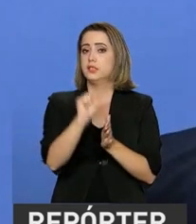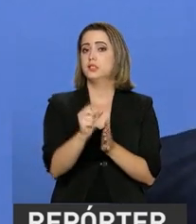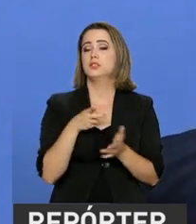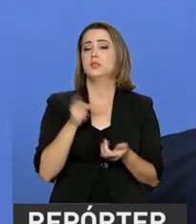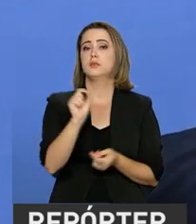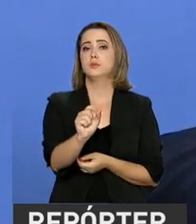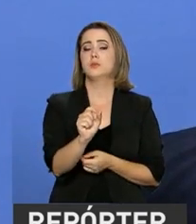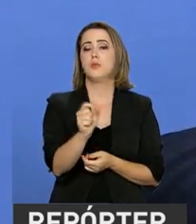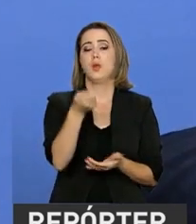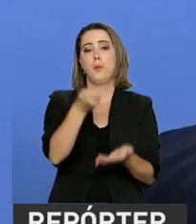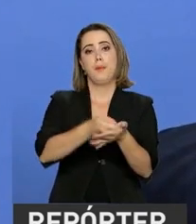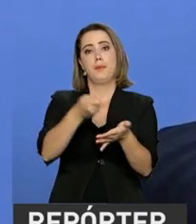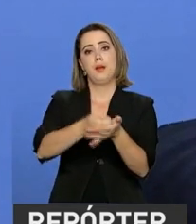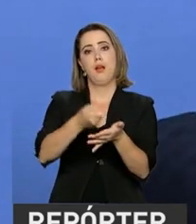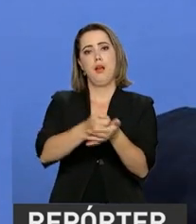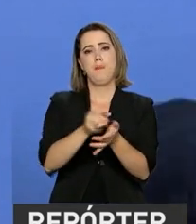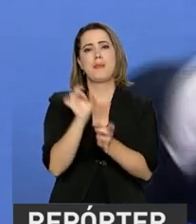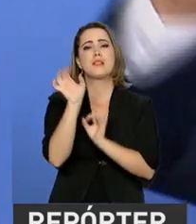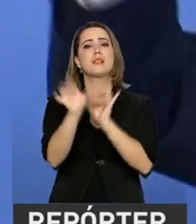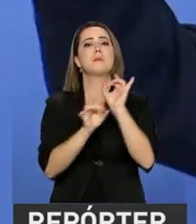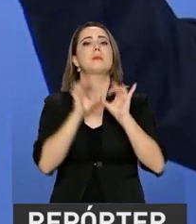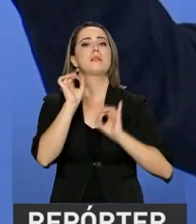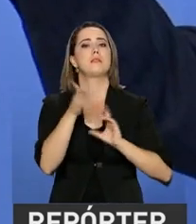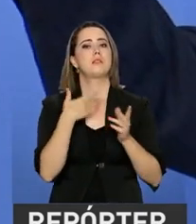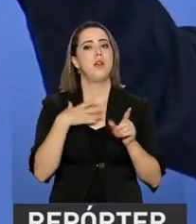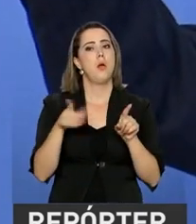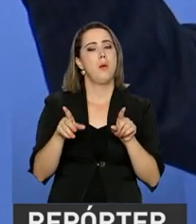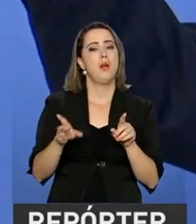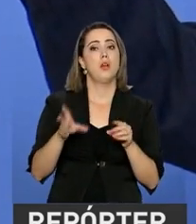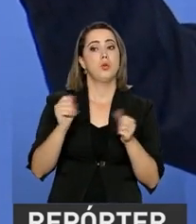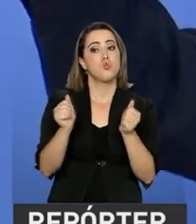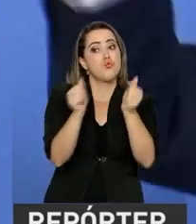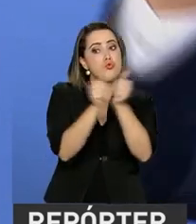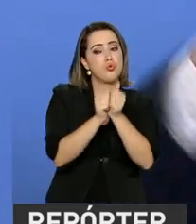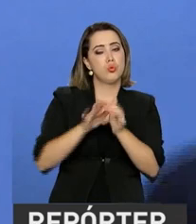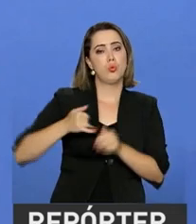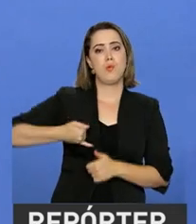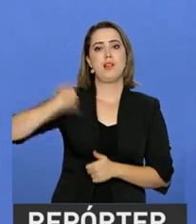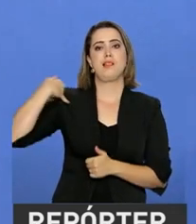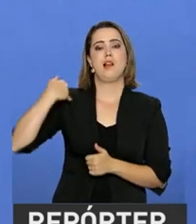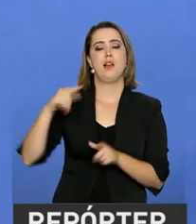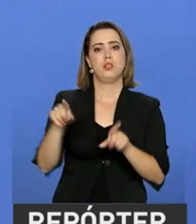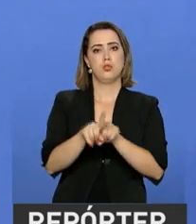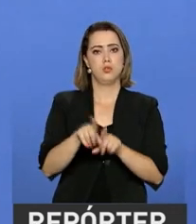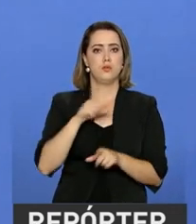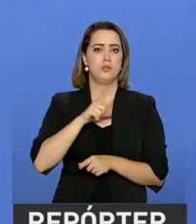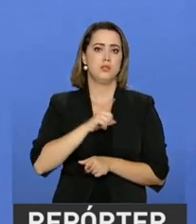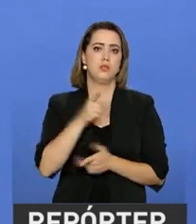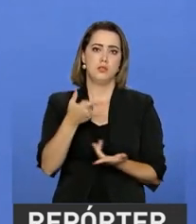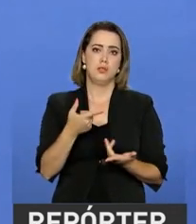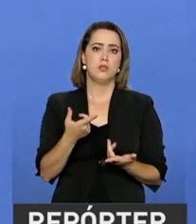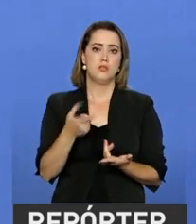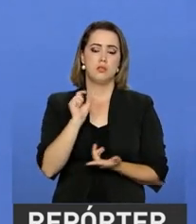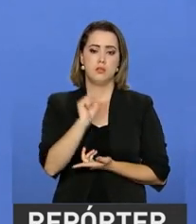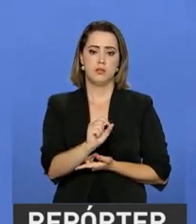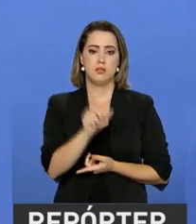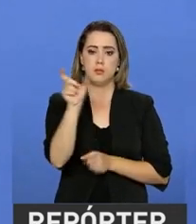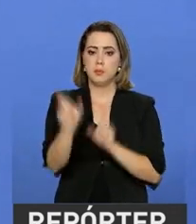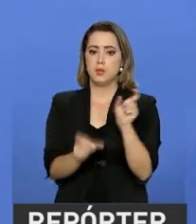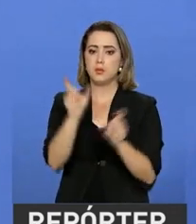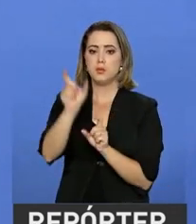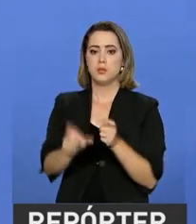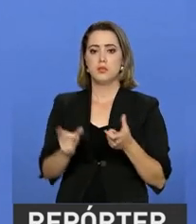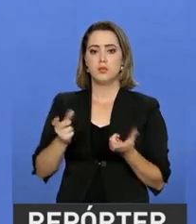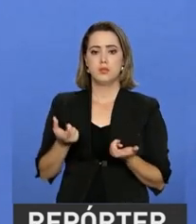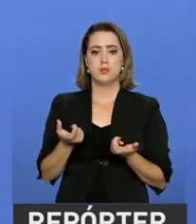a aplicação do pedágio e mais a idade que já subiu lá na frente você tem uma situação que para a pessoa não